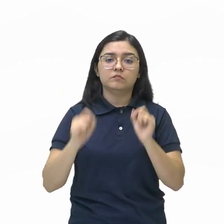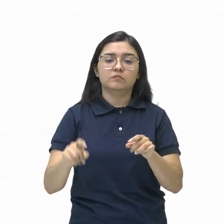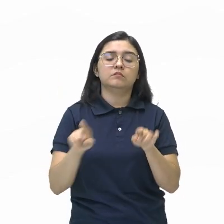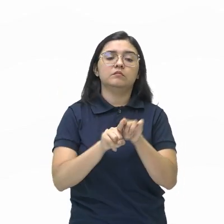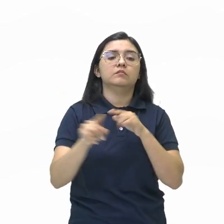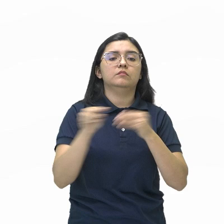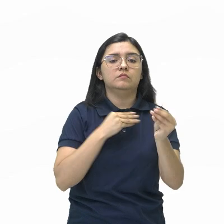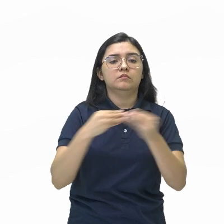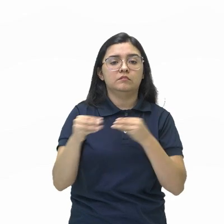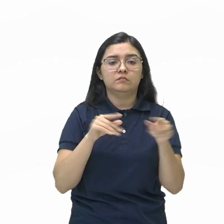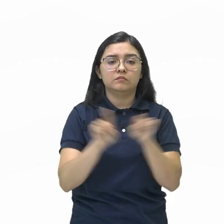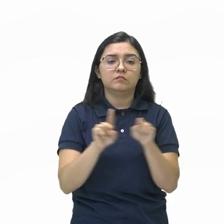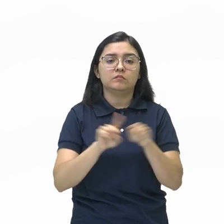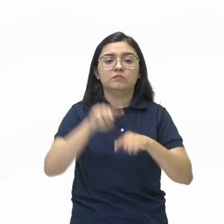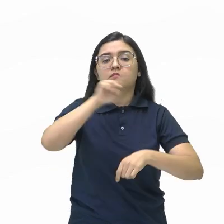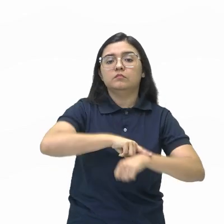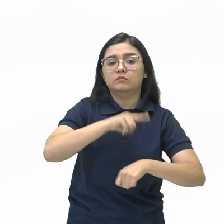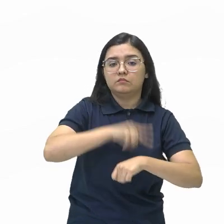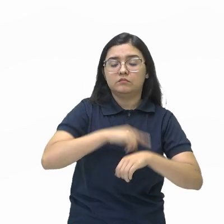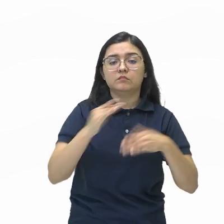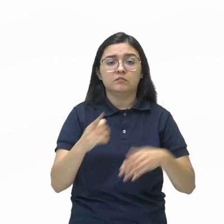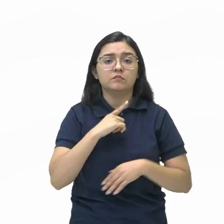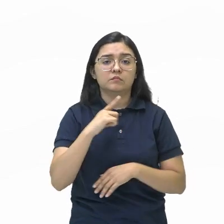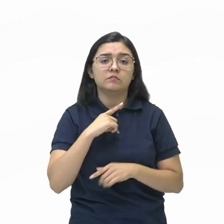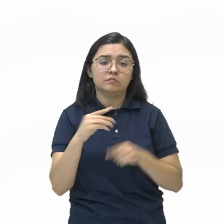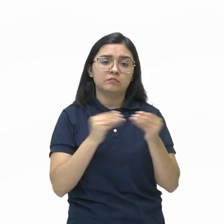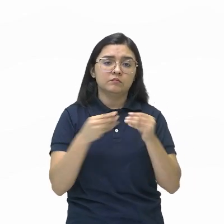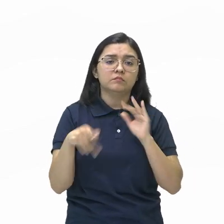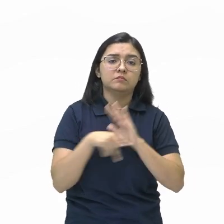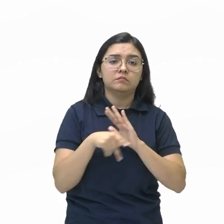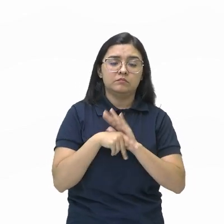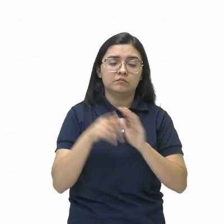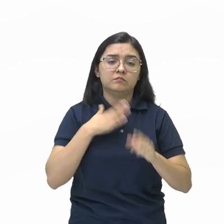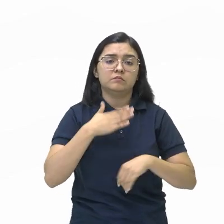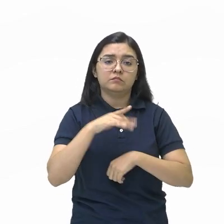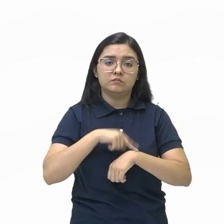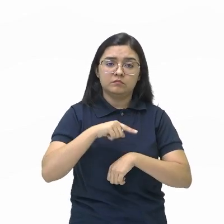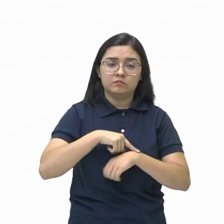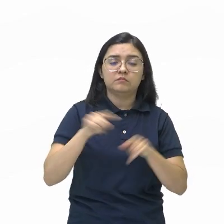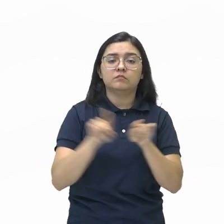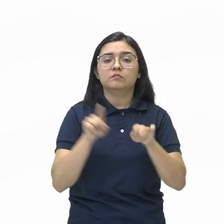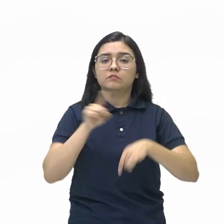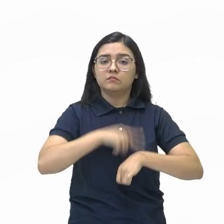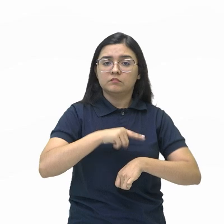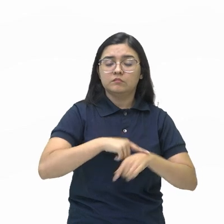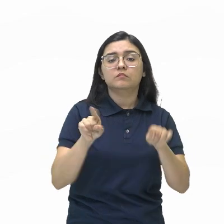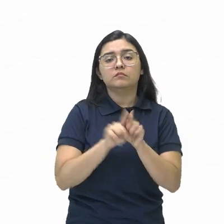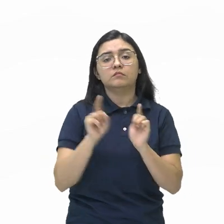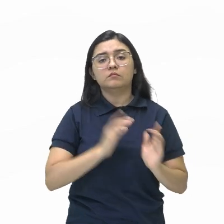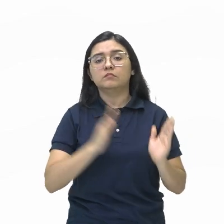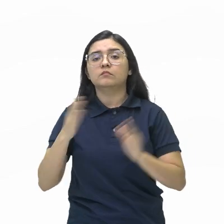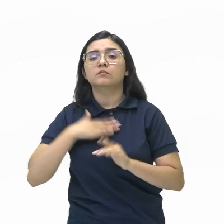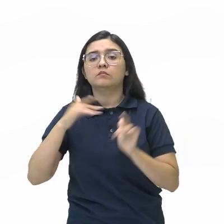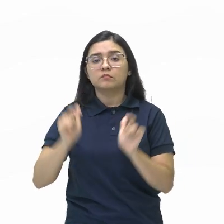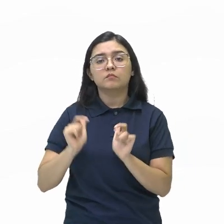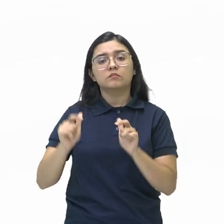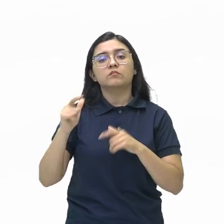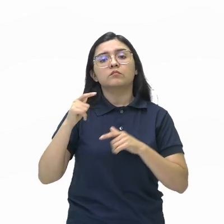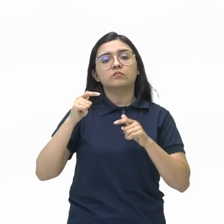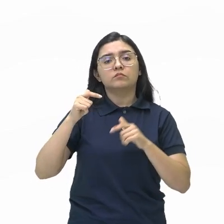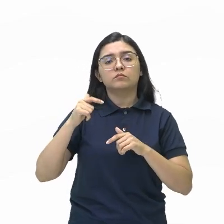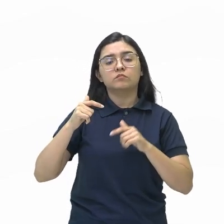a flexibilidade em seus horários. Eu tenho flexibilidade tanto nos horários como no meu local de